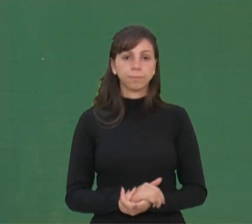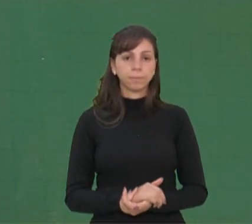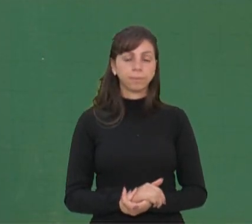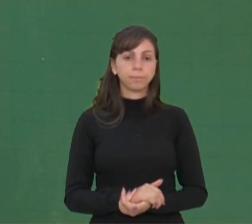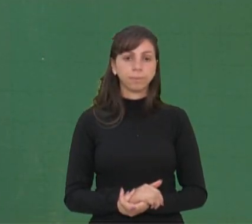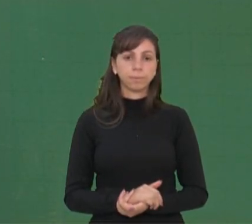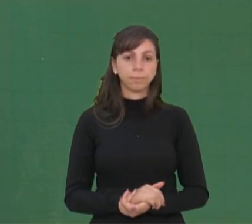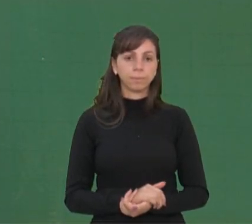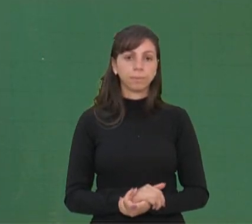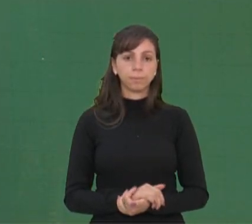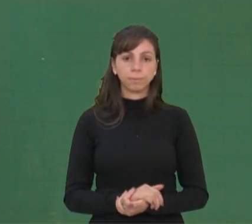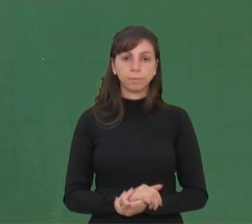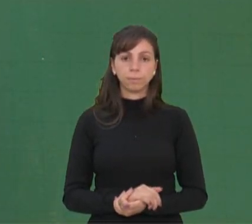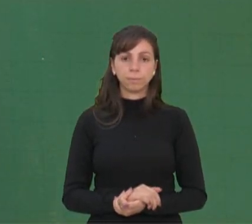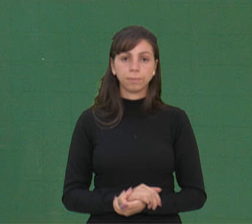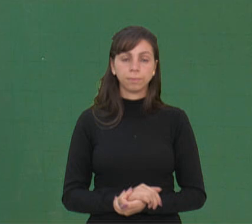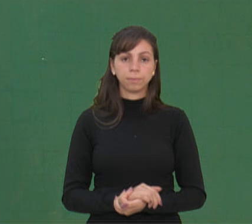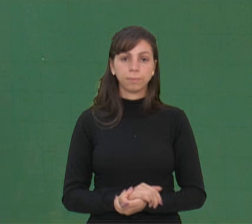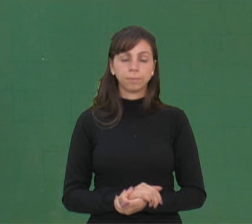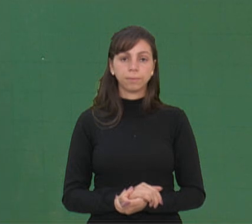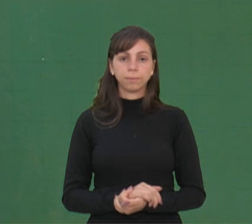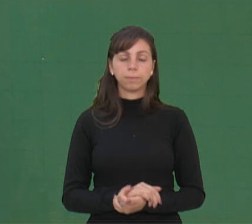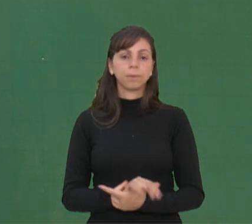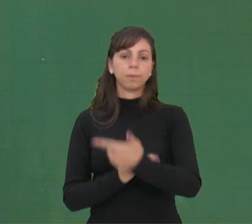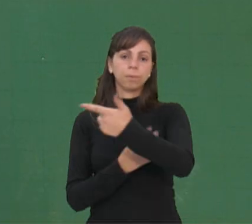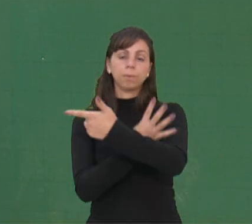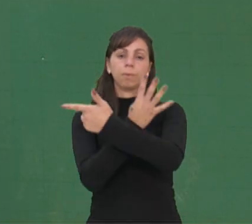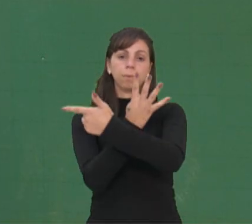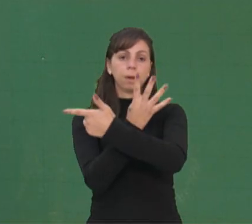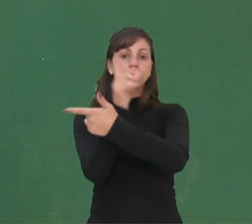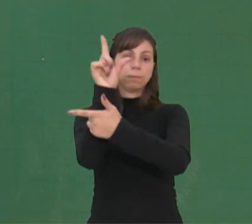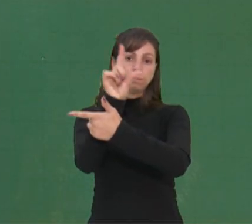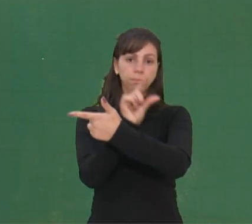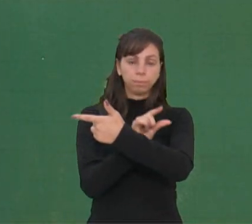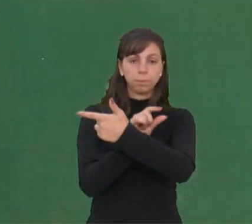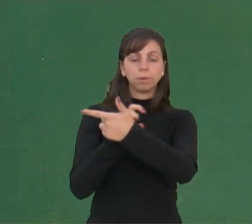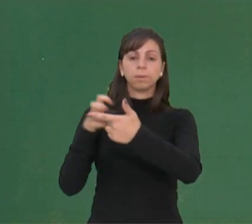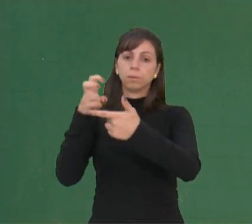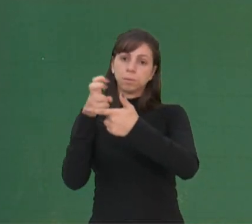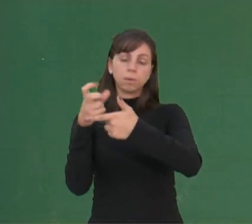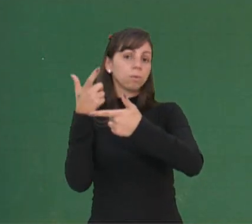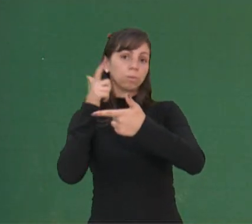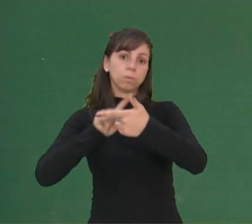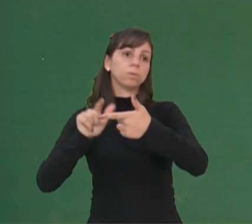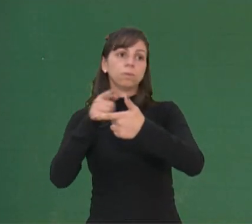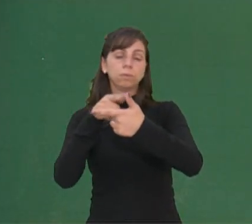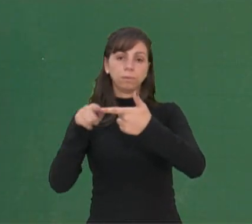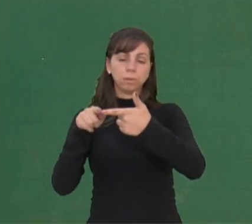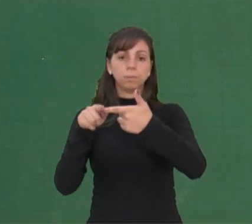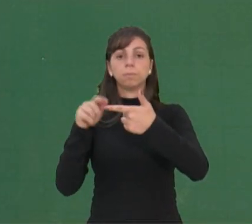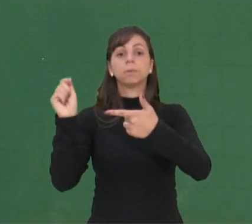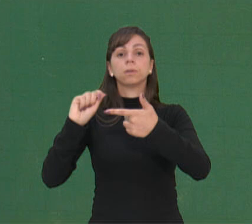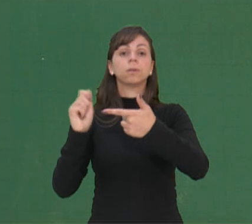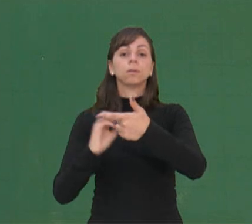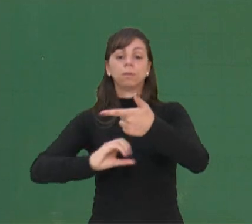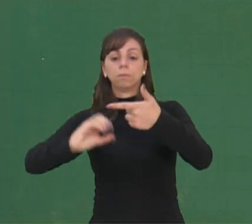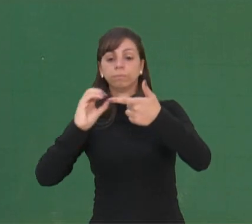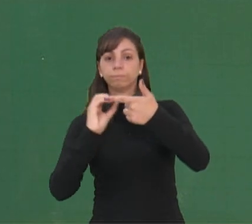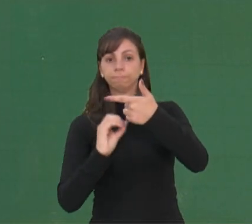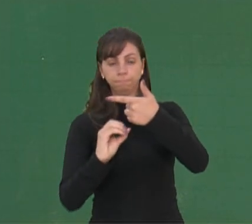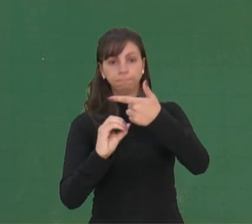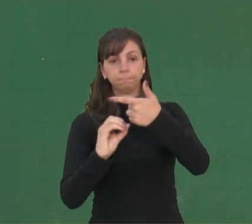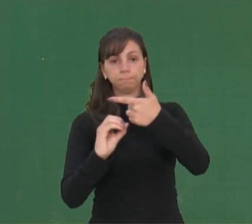E agora? Bom, o 4 é menor do que o 5, então não dá para dividir. Bota um 0 aqui na chave. Agora